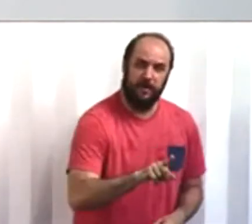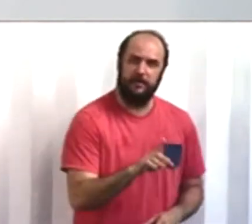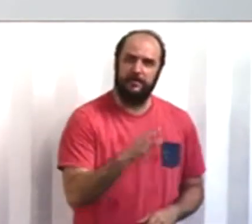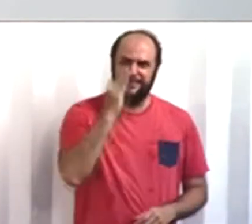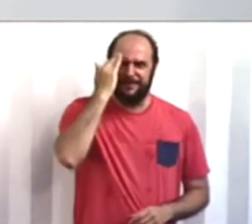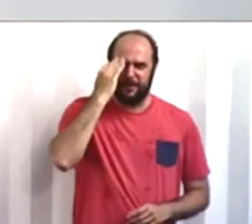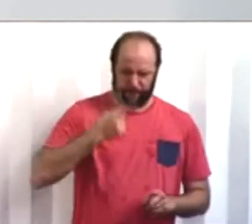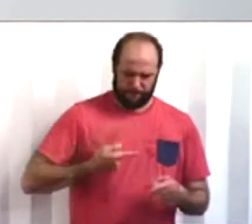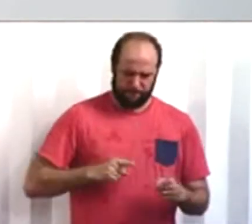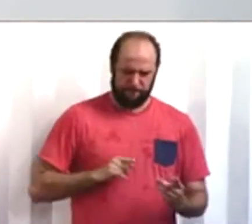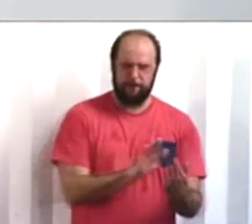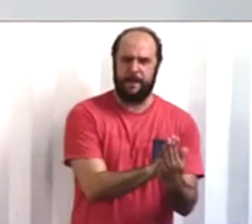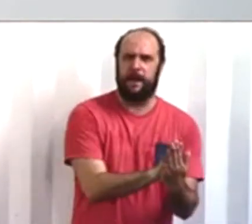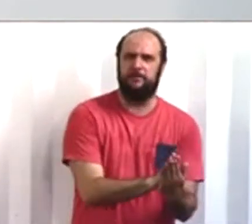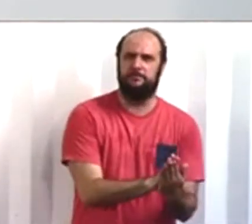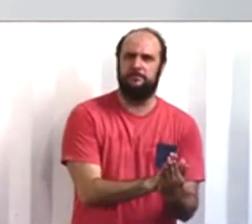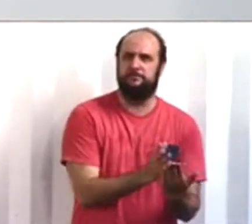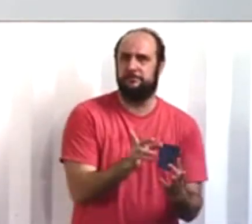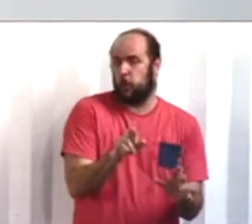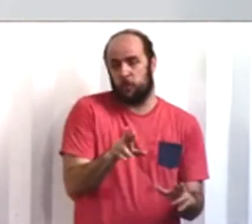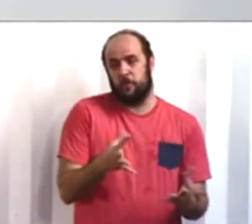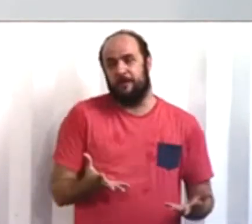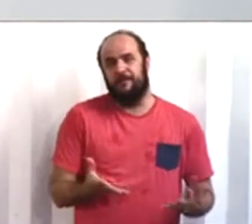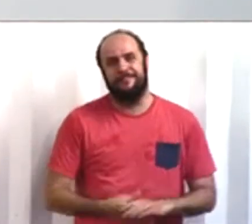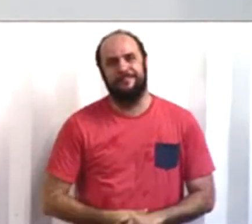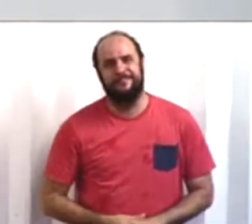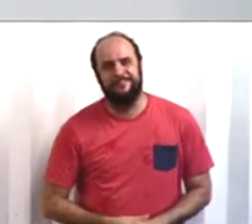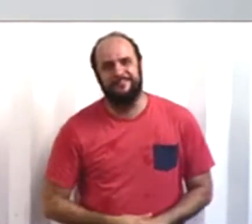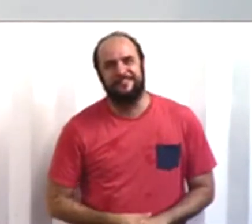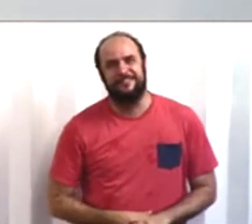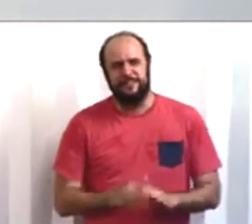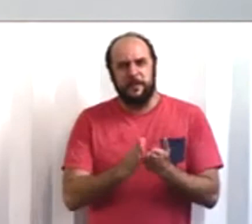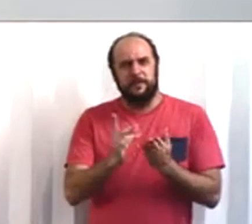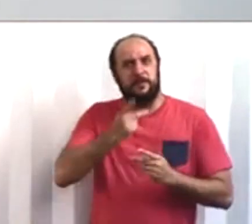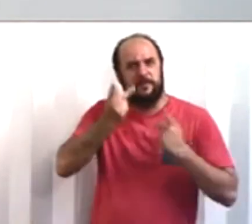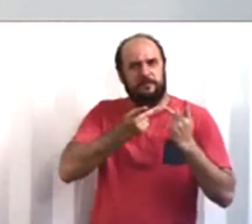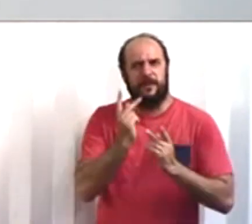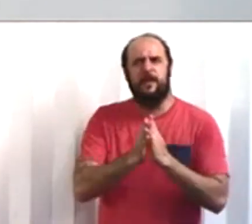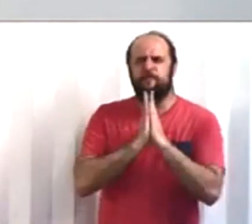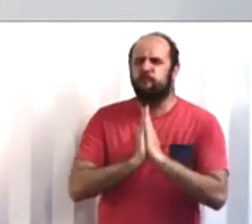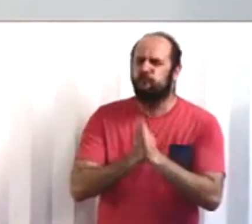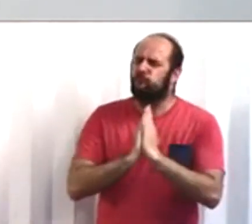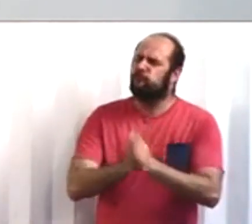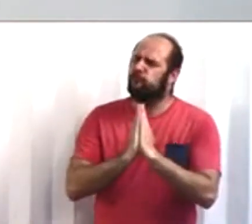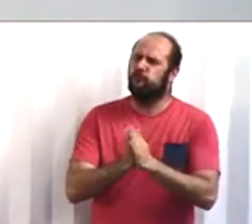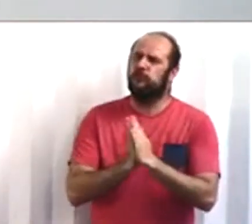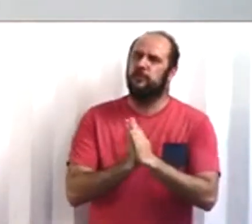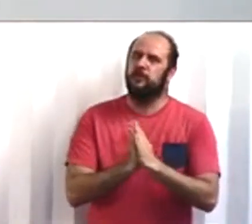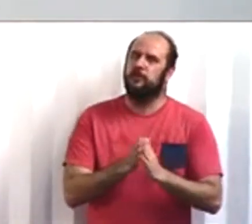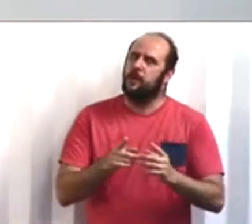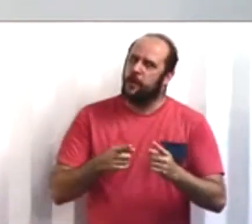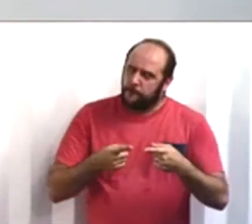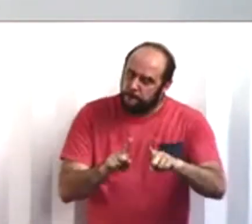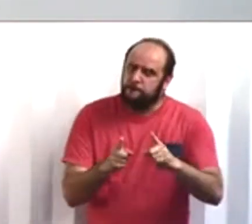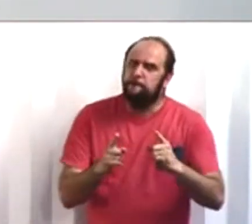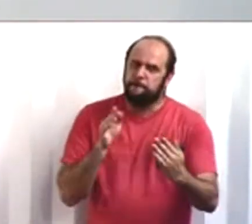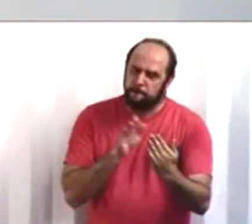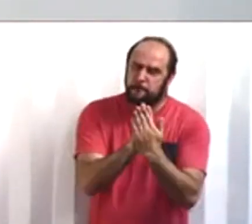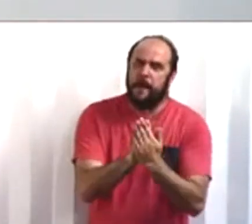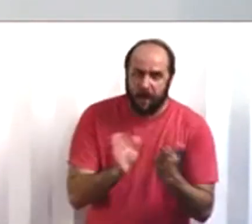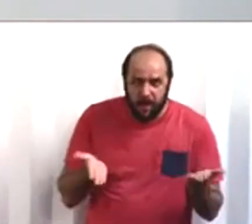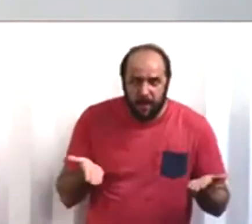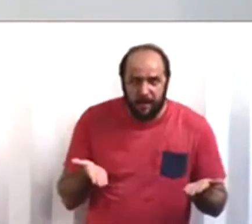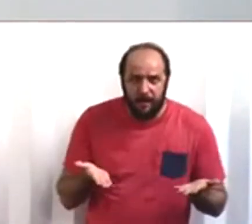desobediente? Tornou-se. Quando a palavra de Deus diz orai sem cessar, porventura não é uma ameaça? É